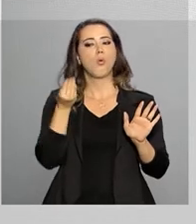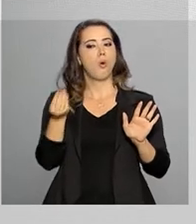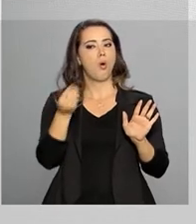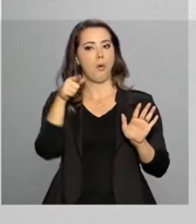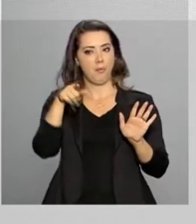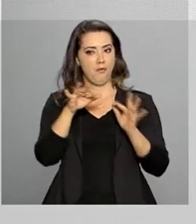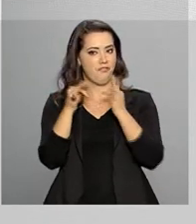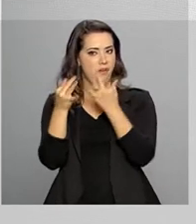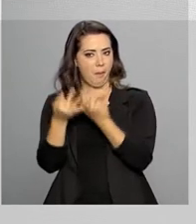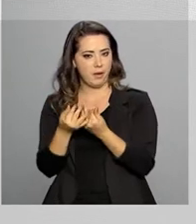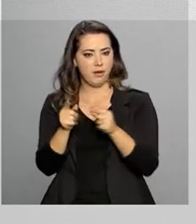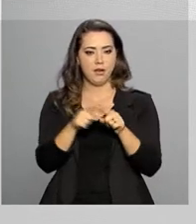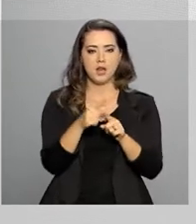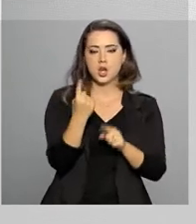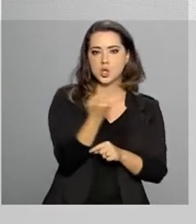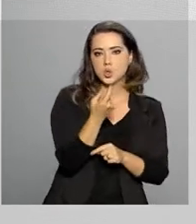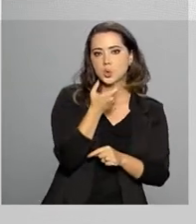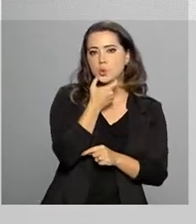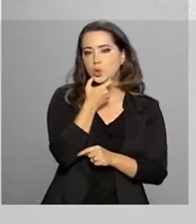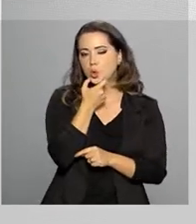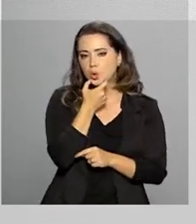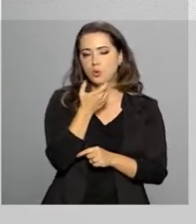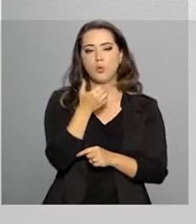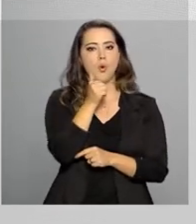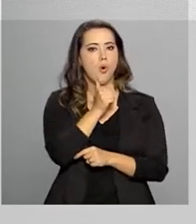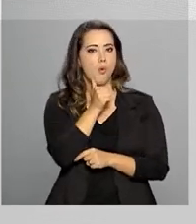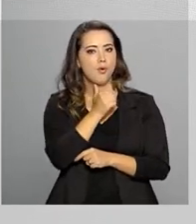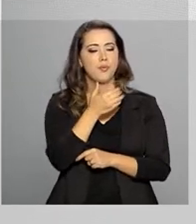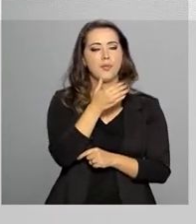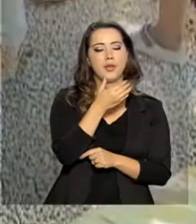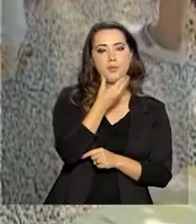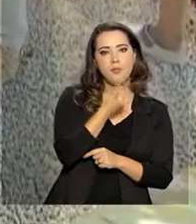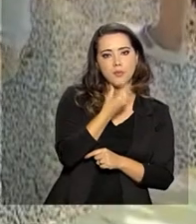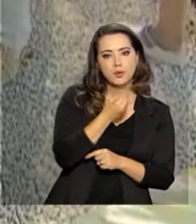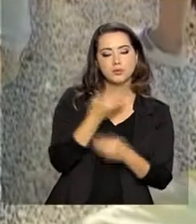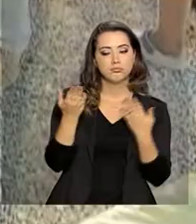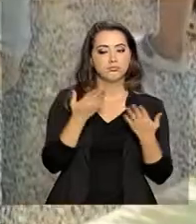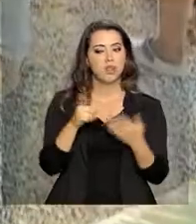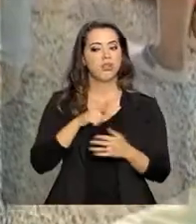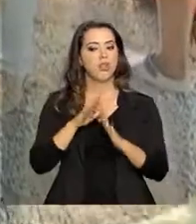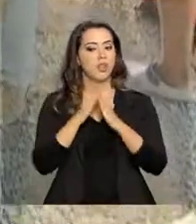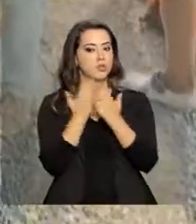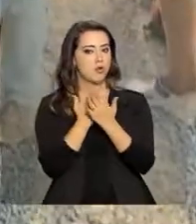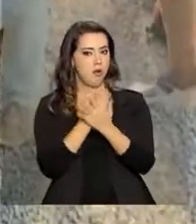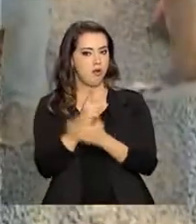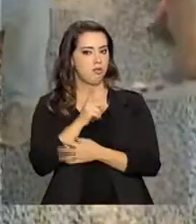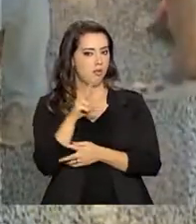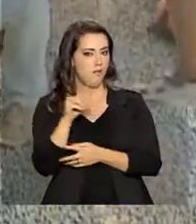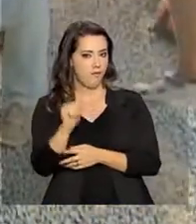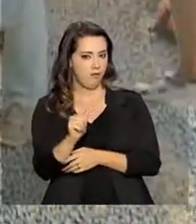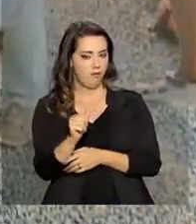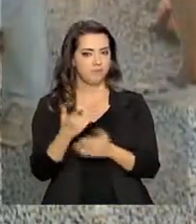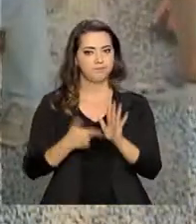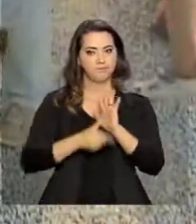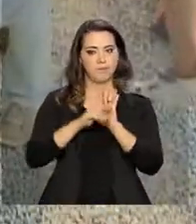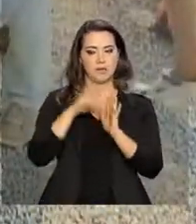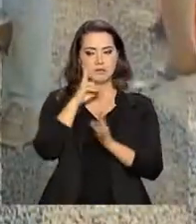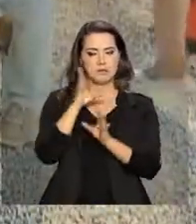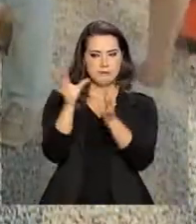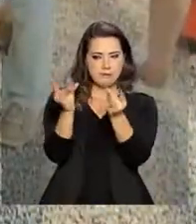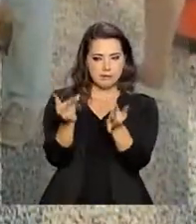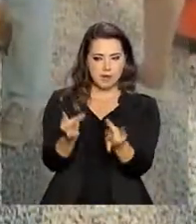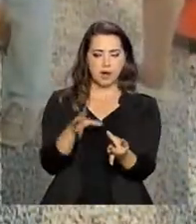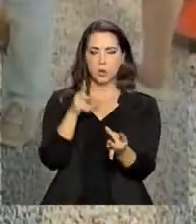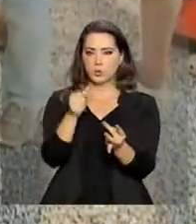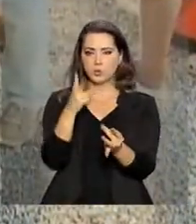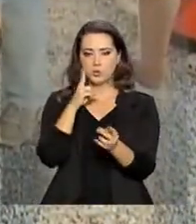famílias, possibilidade de empregos para homens e mulheres, vagas nas escolas. Na véspera do embarque, as equipes checam os últimos